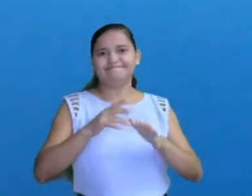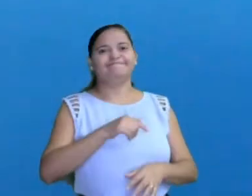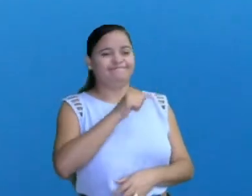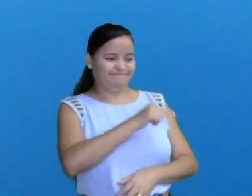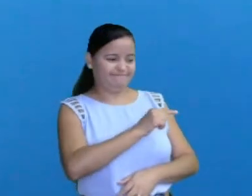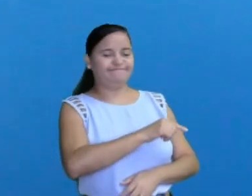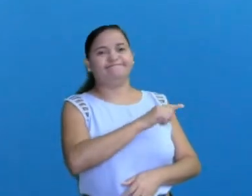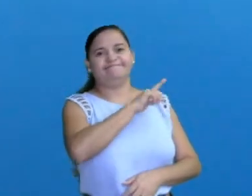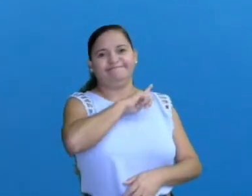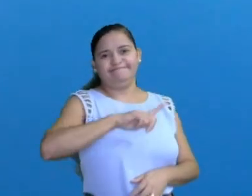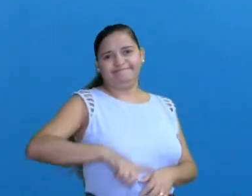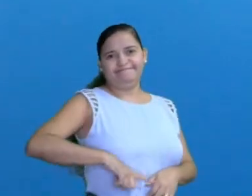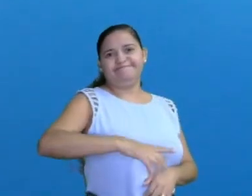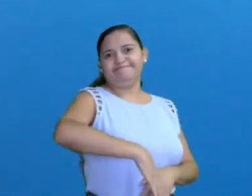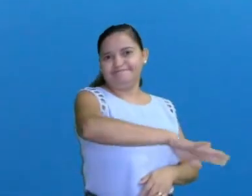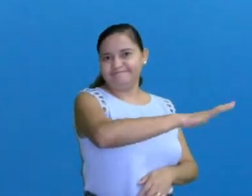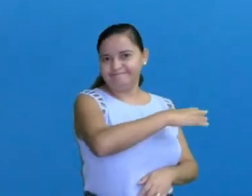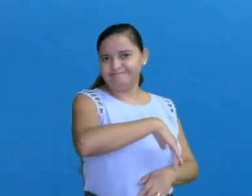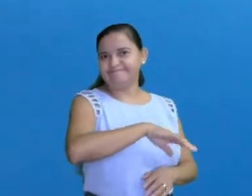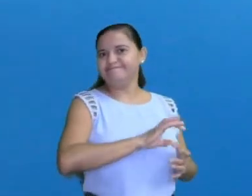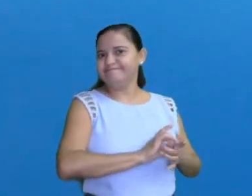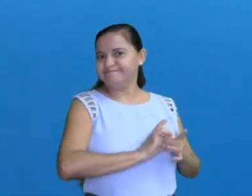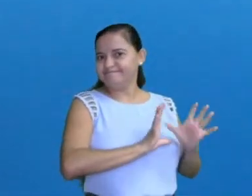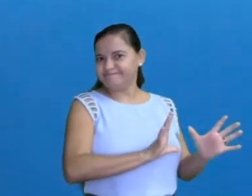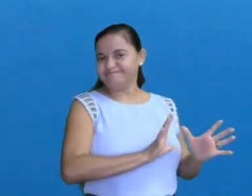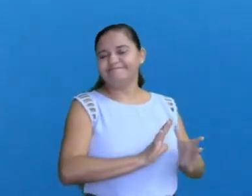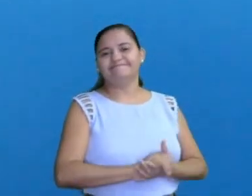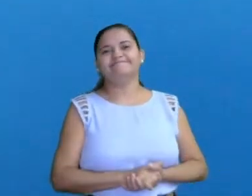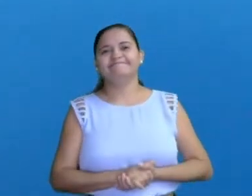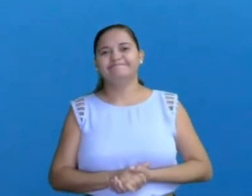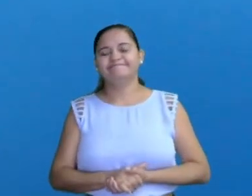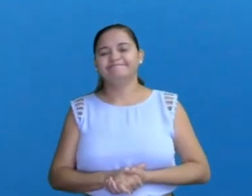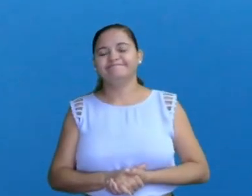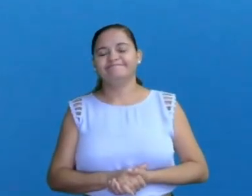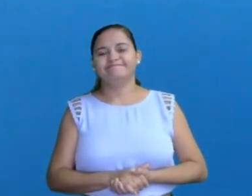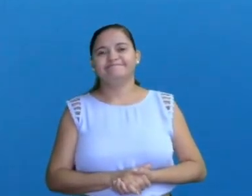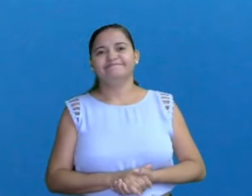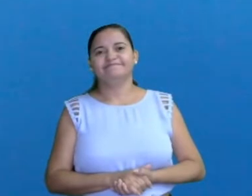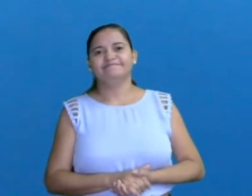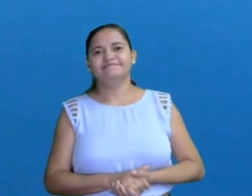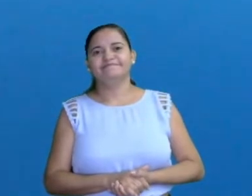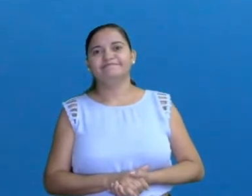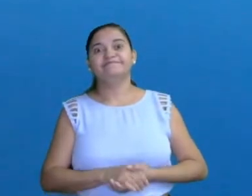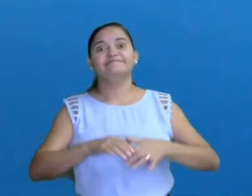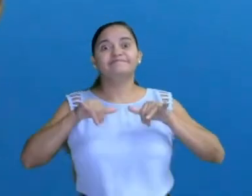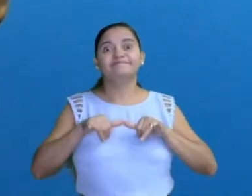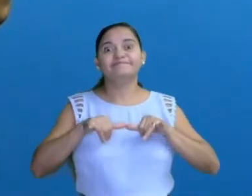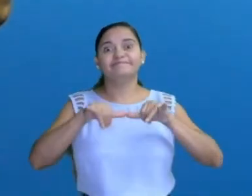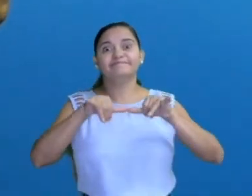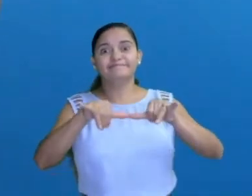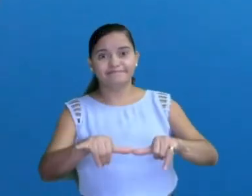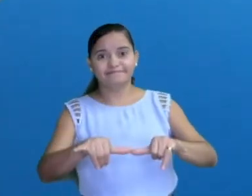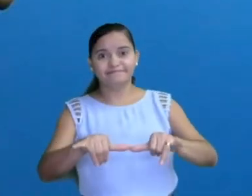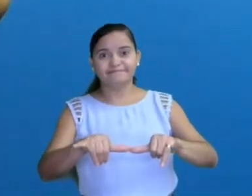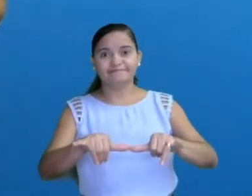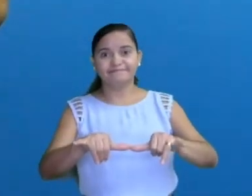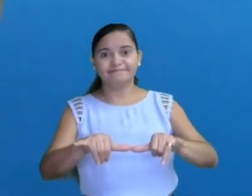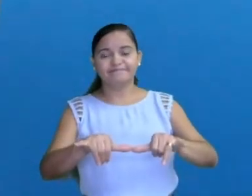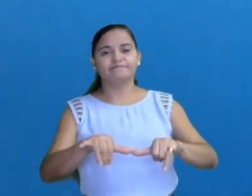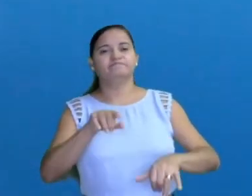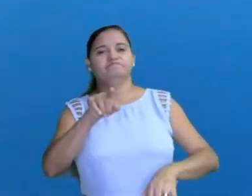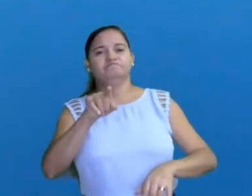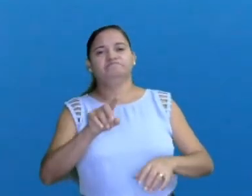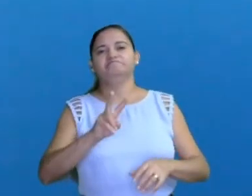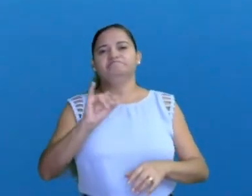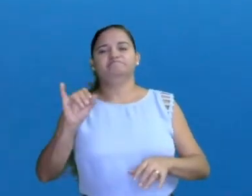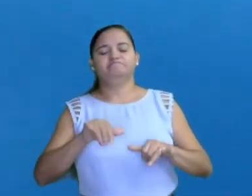Aê! Próxima pergunta. Próximo espaço, na verdade. O supermercado. Você vai lá fazer as